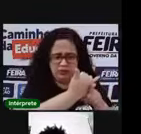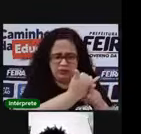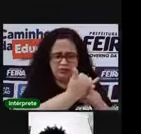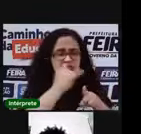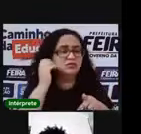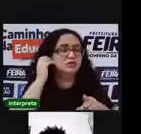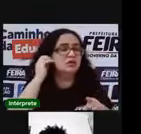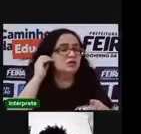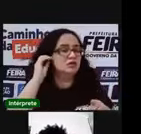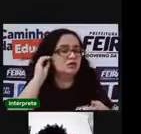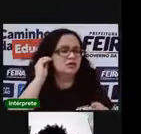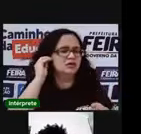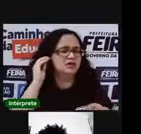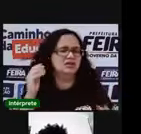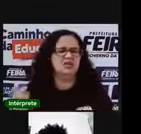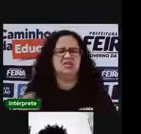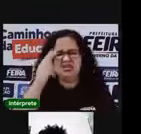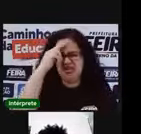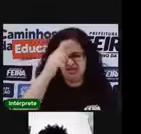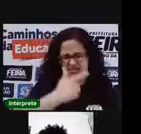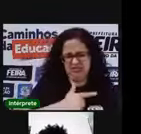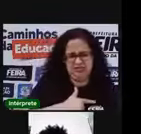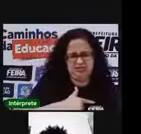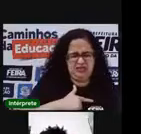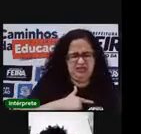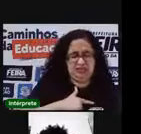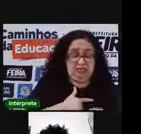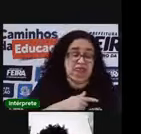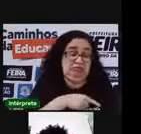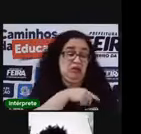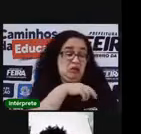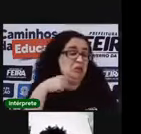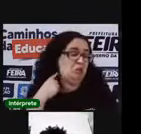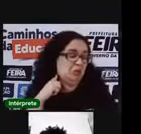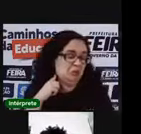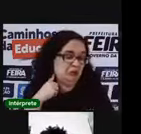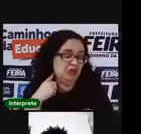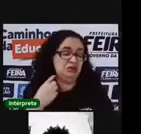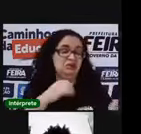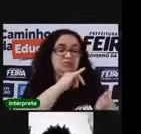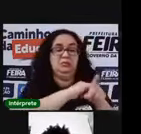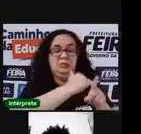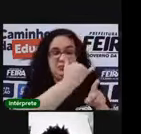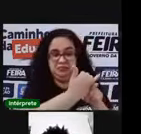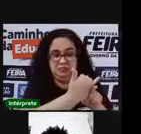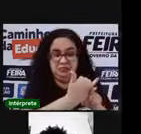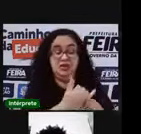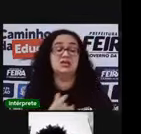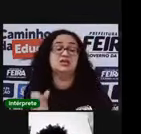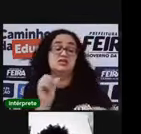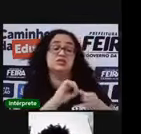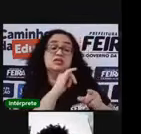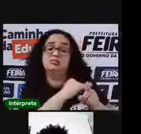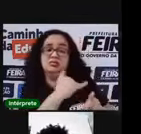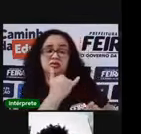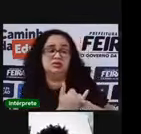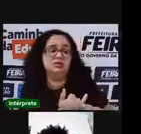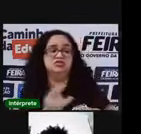a gente faz essa coisa feia, nojentinha, não é? Que é bullying. Se a gente faz bullying, a gente não está